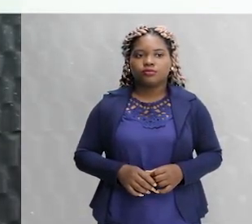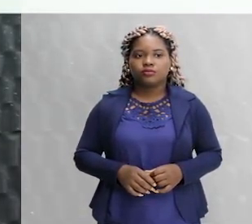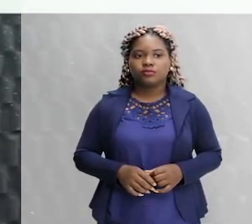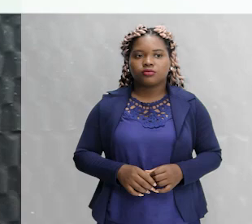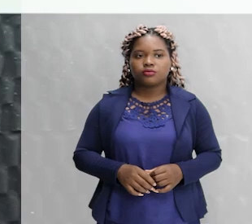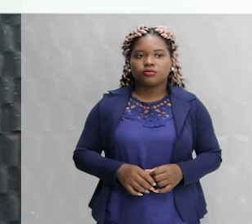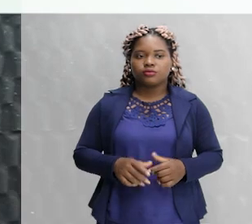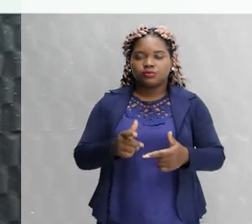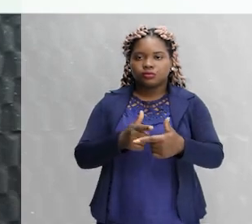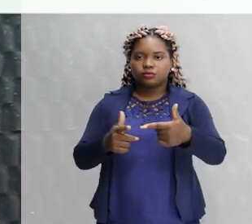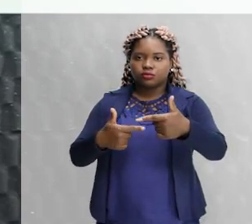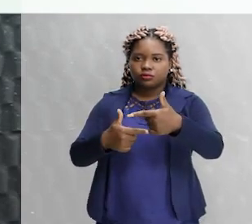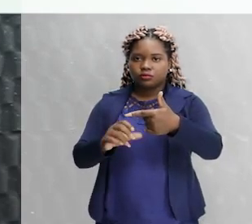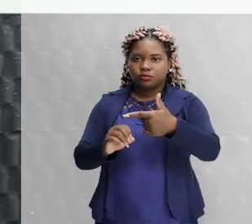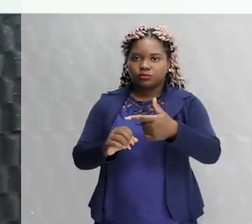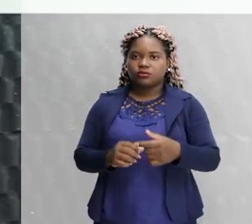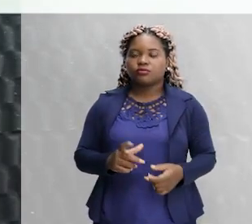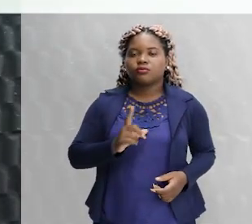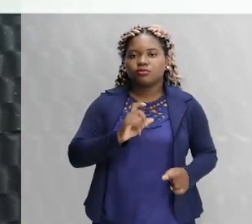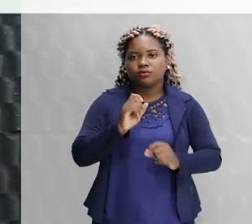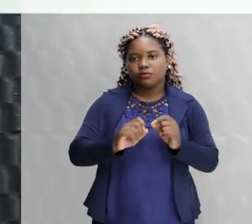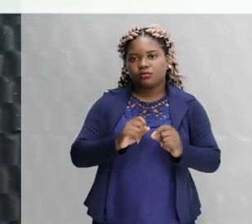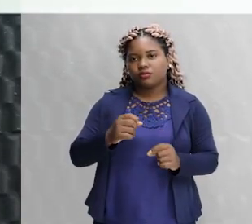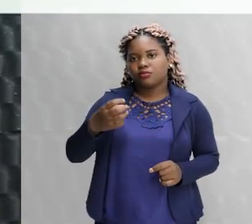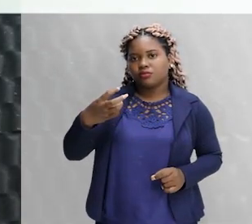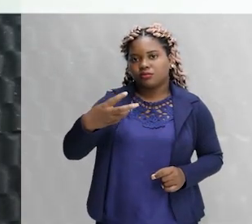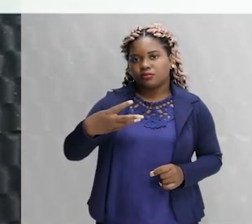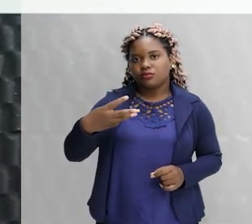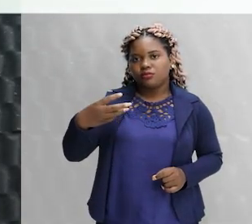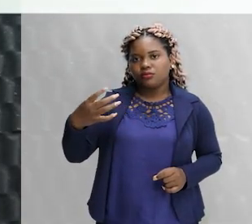Fazendo essa conta aqui, eu vou ter 344